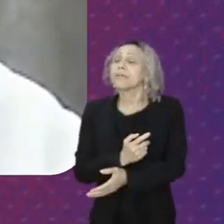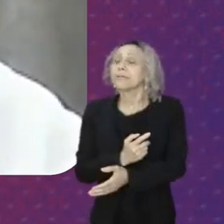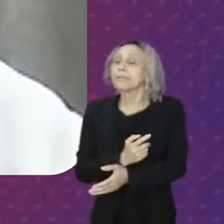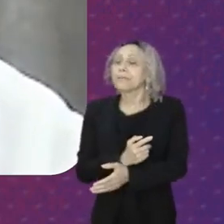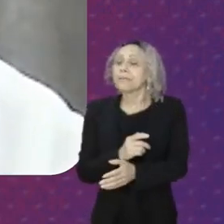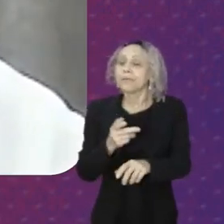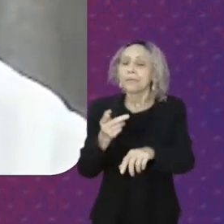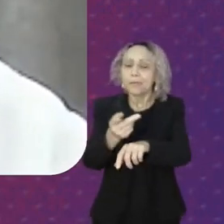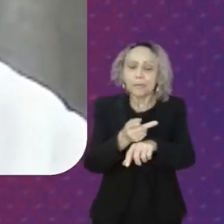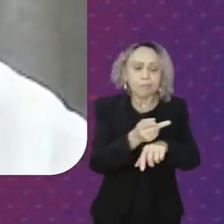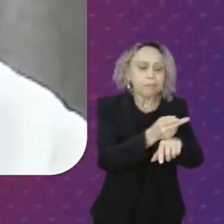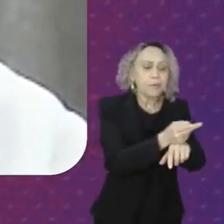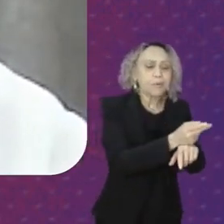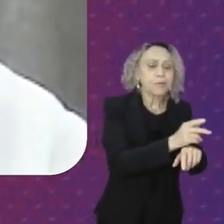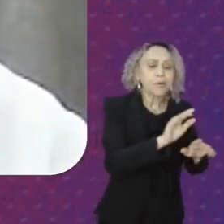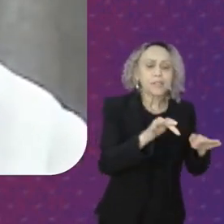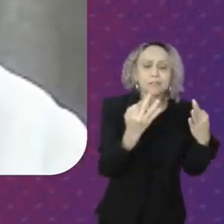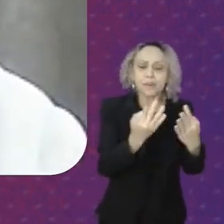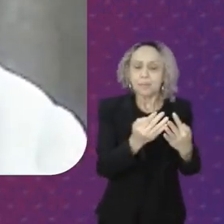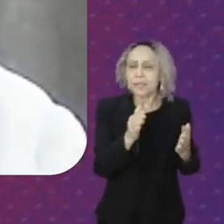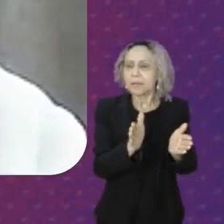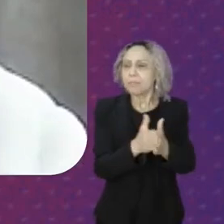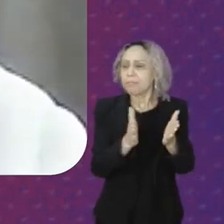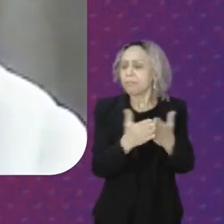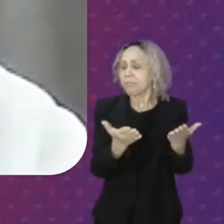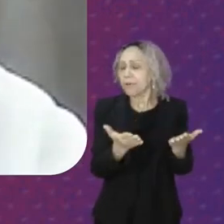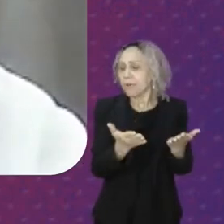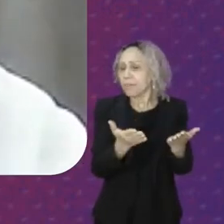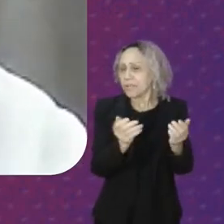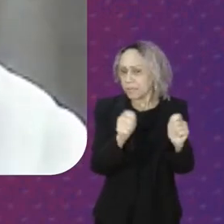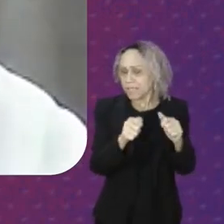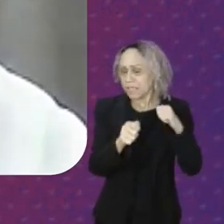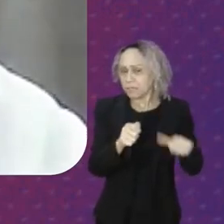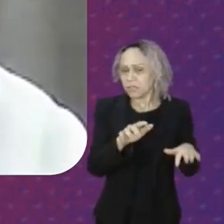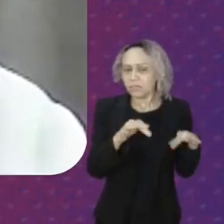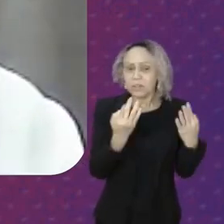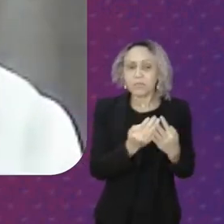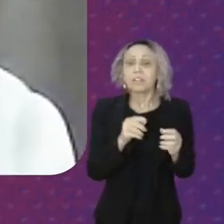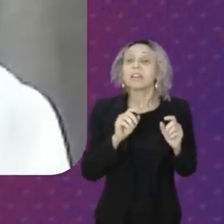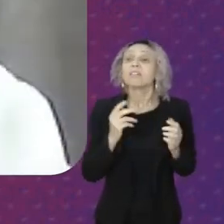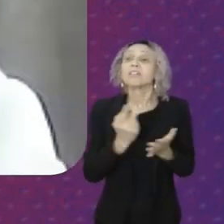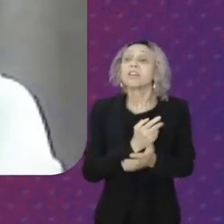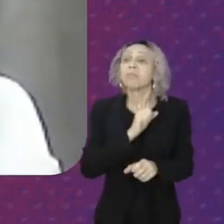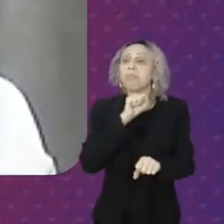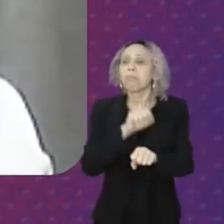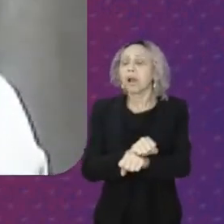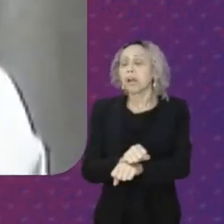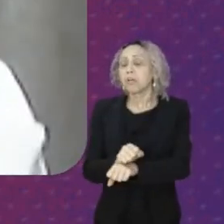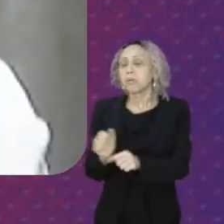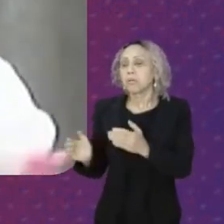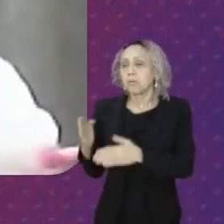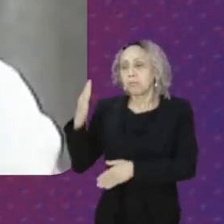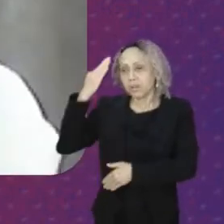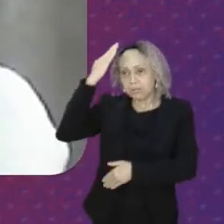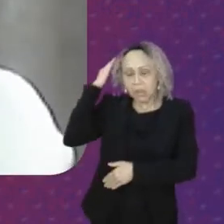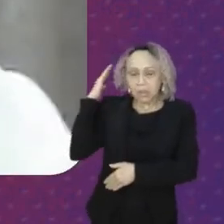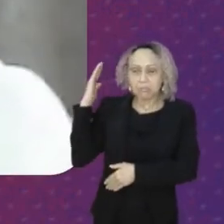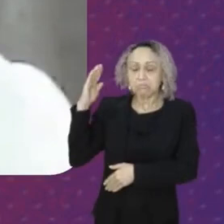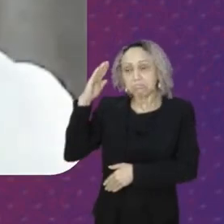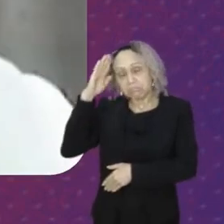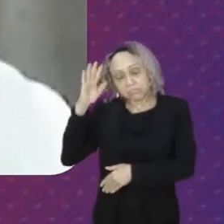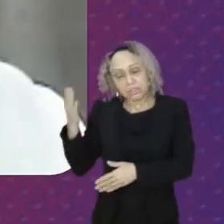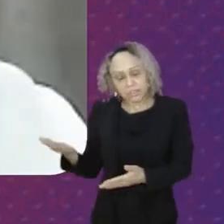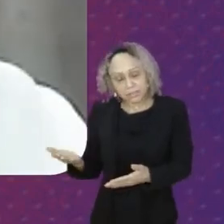investimentos destinados ao Bolsa Família. E deixou de se exigir os condicionantes de estarem as famílias com as suas